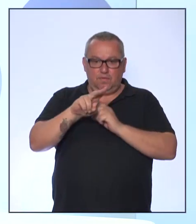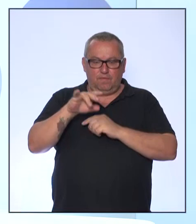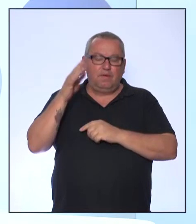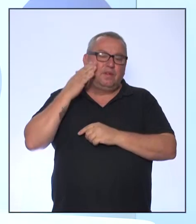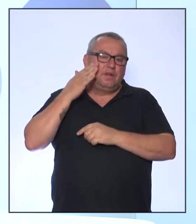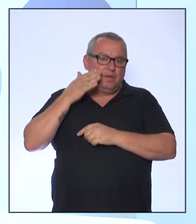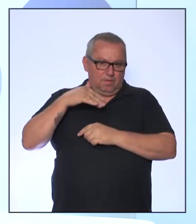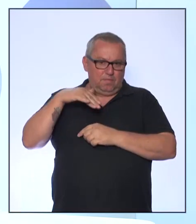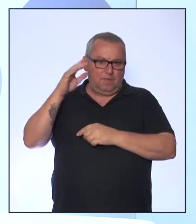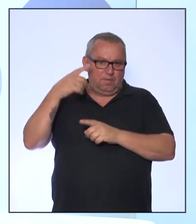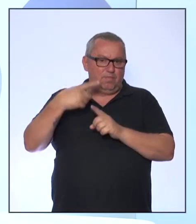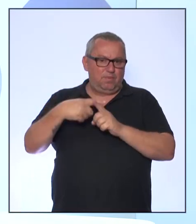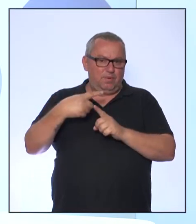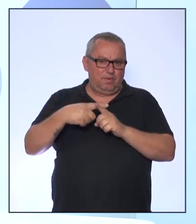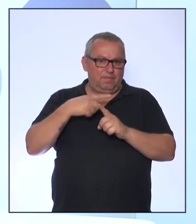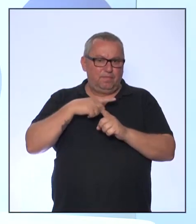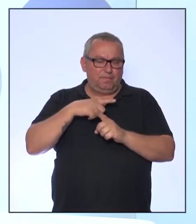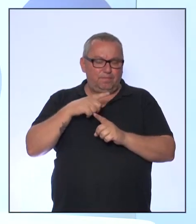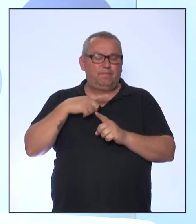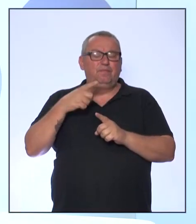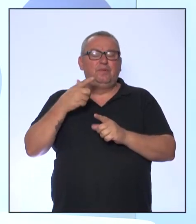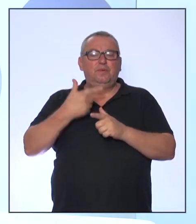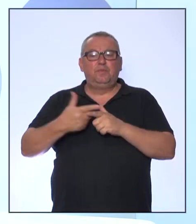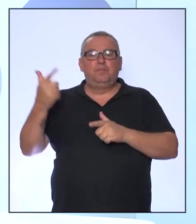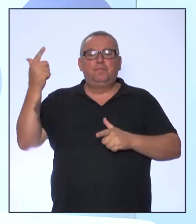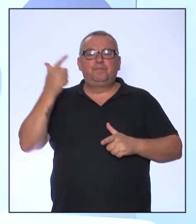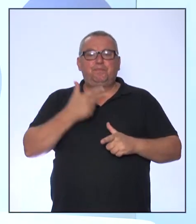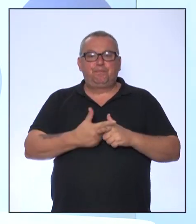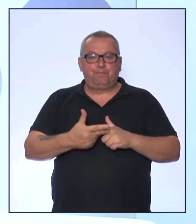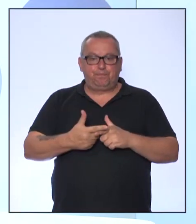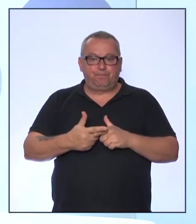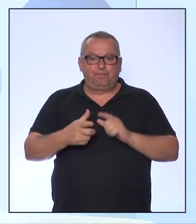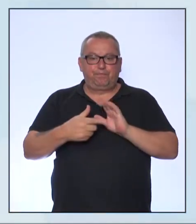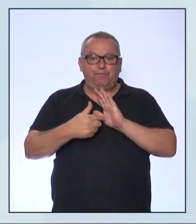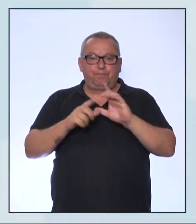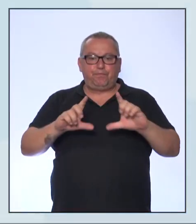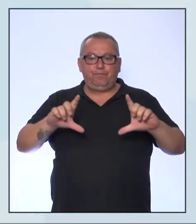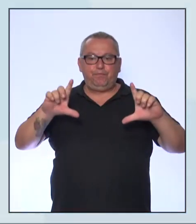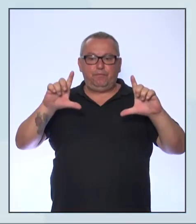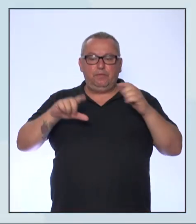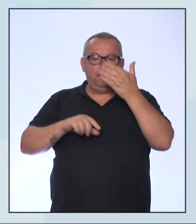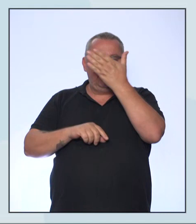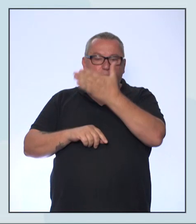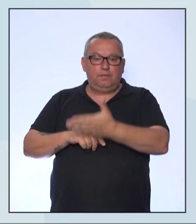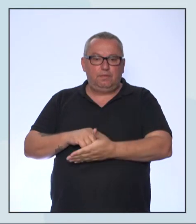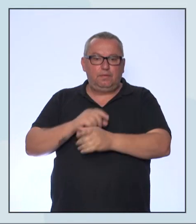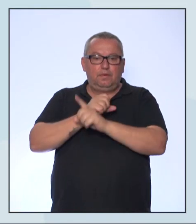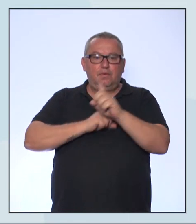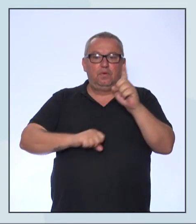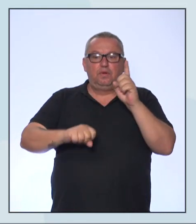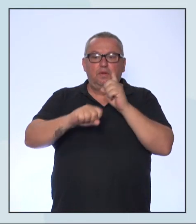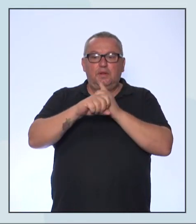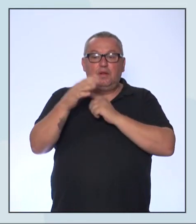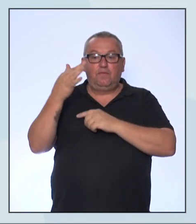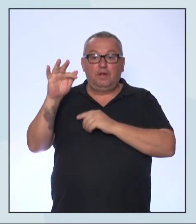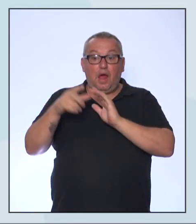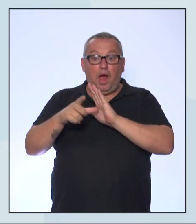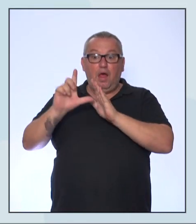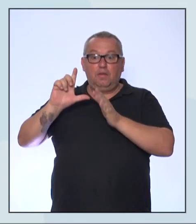pouquinho mais assim, por que eles tinham esse descontentamento. Vou colocar na tela a sociedade francesa antes da